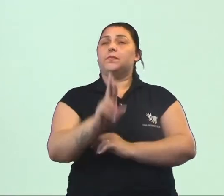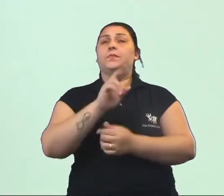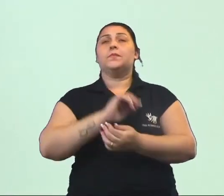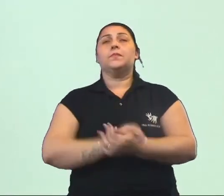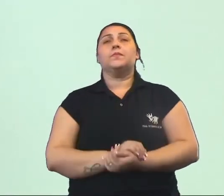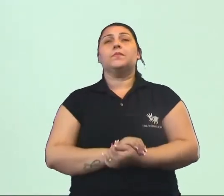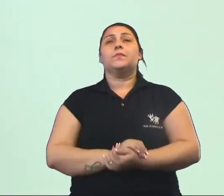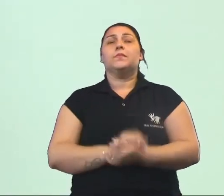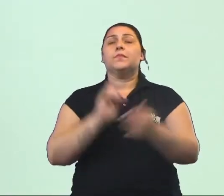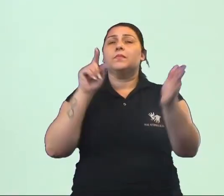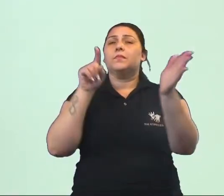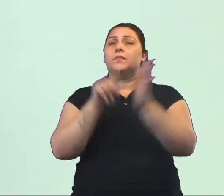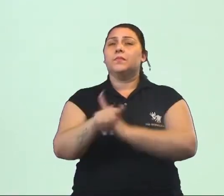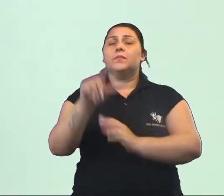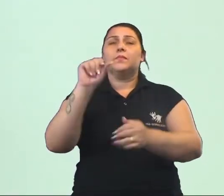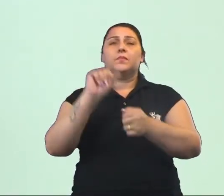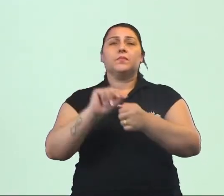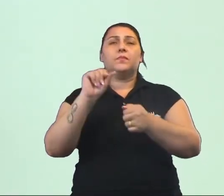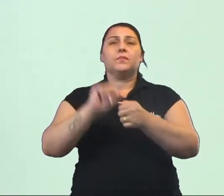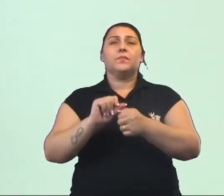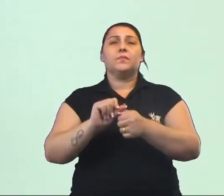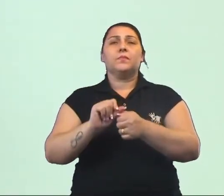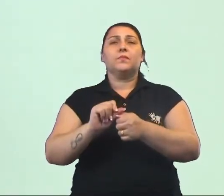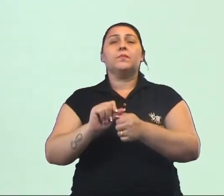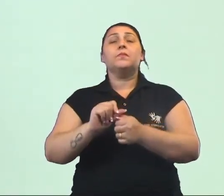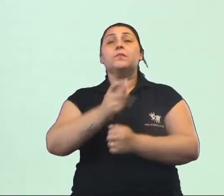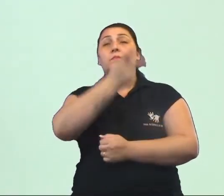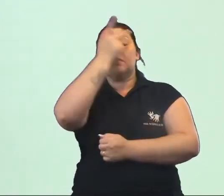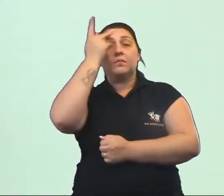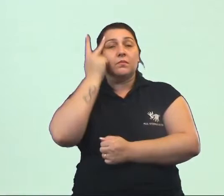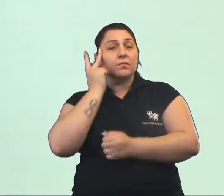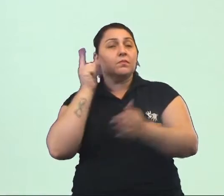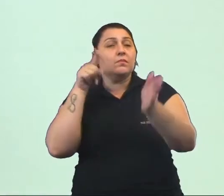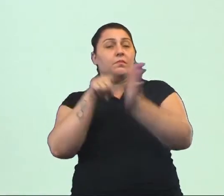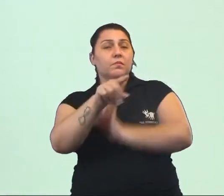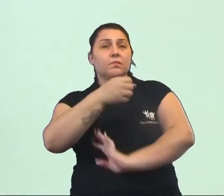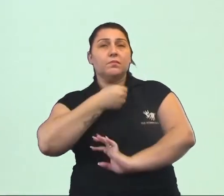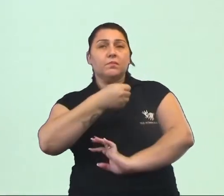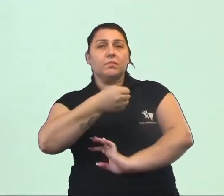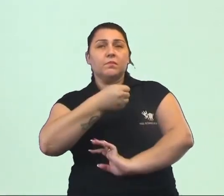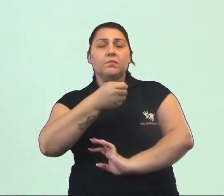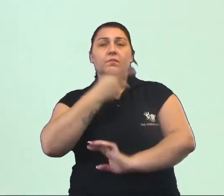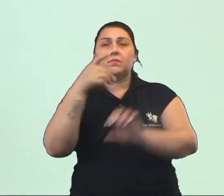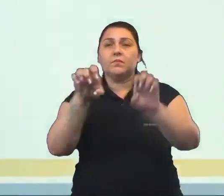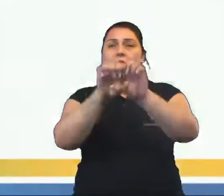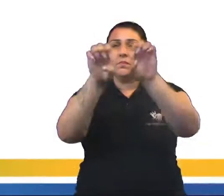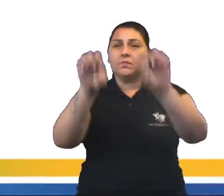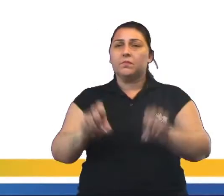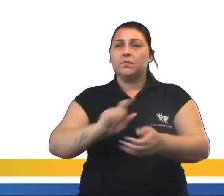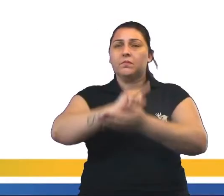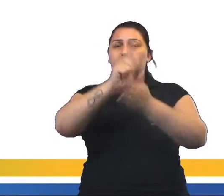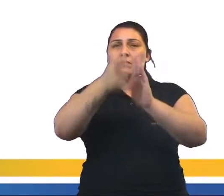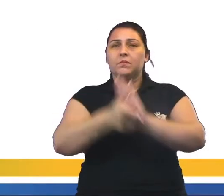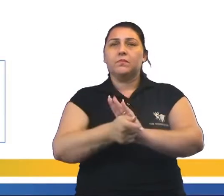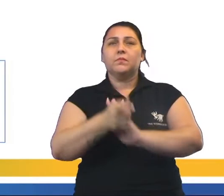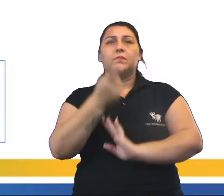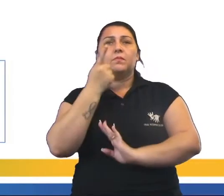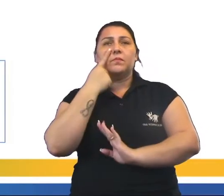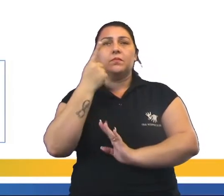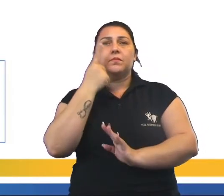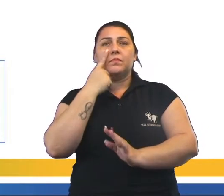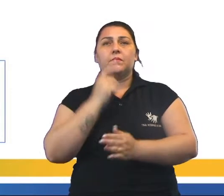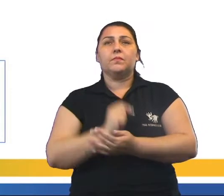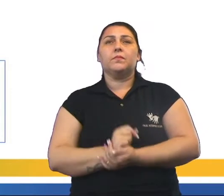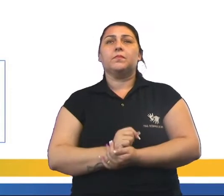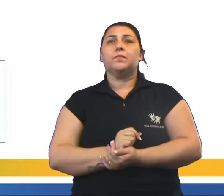responde, né, nas perguntas feitas pelo entrevistado, que aí a gente vai falar sobre a estrutura desse gênero. Olhem